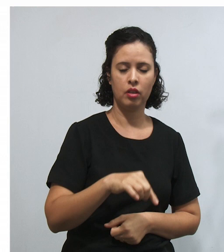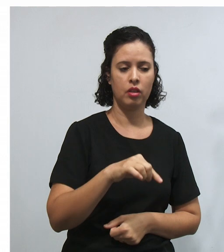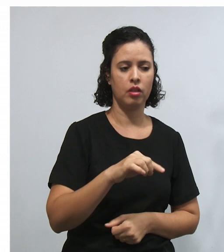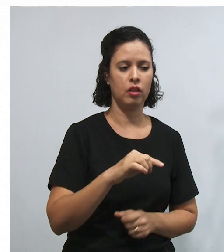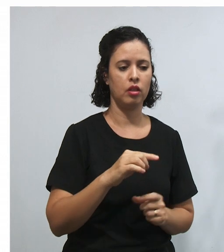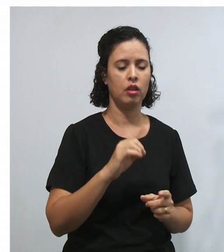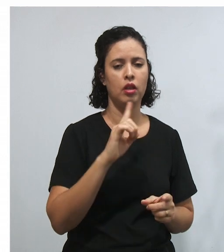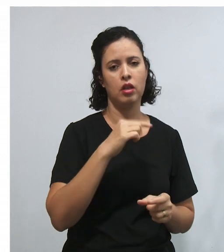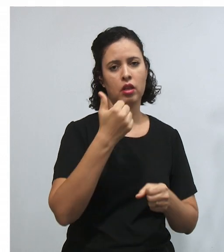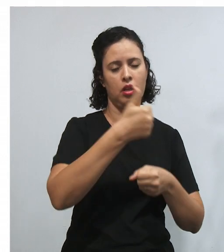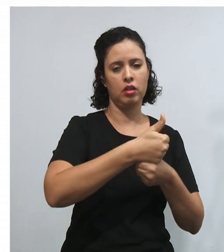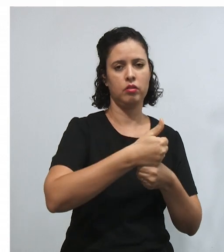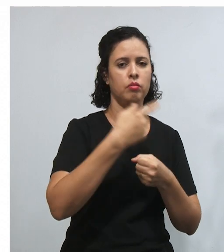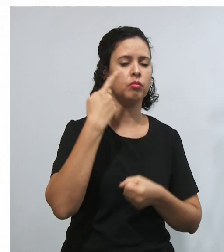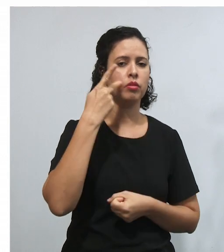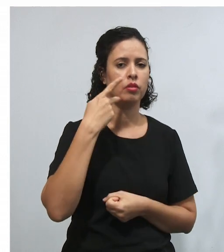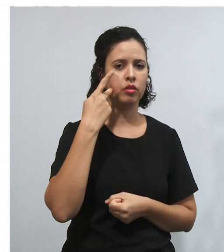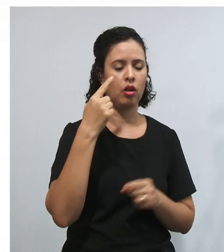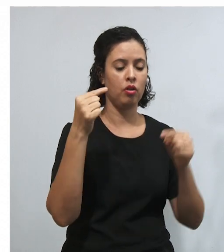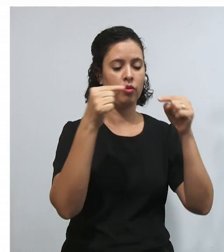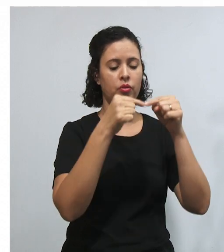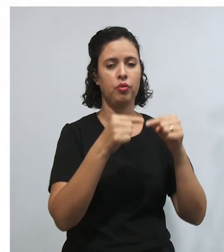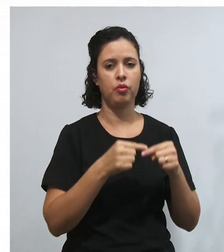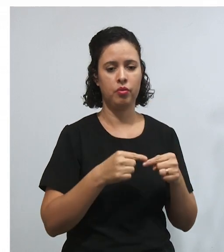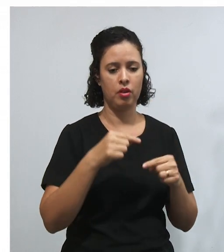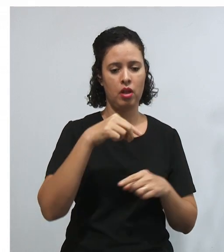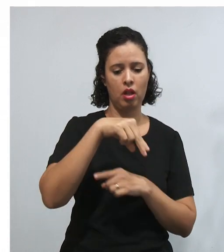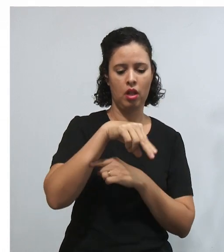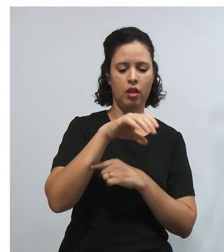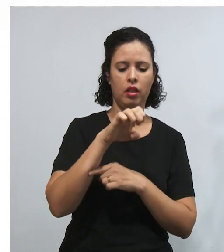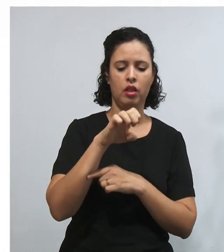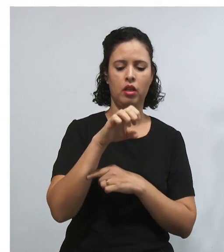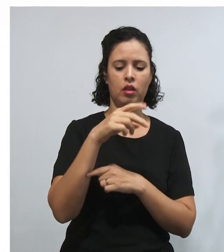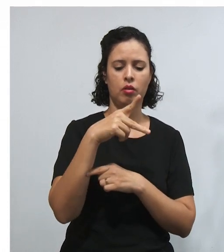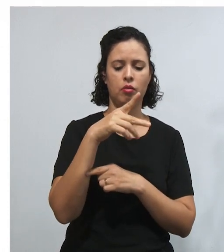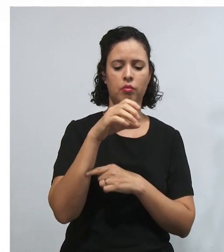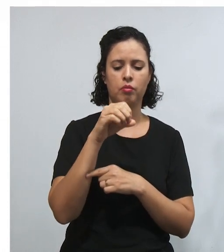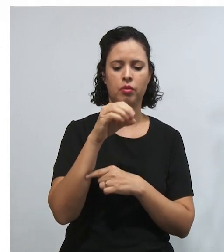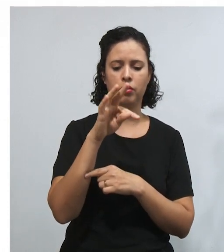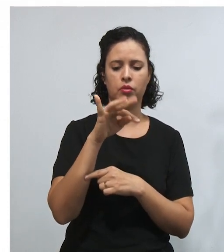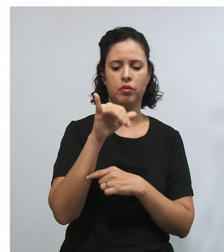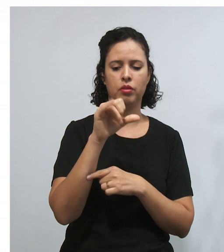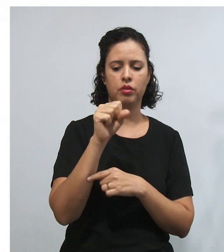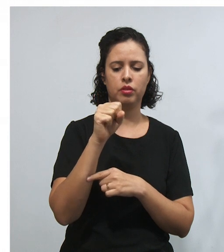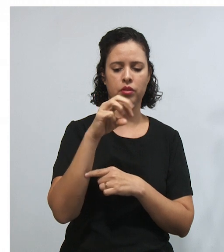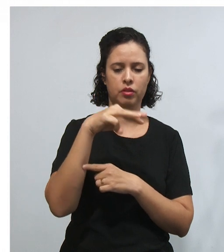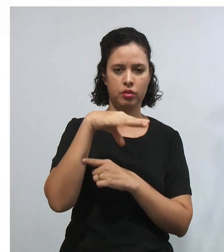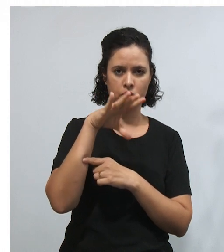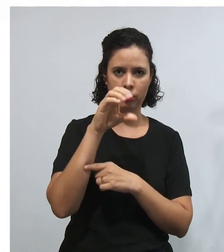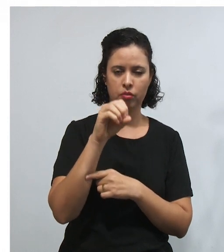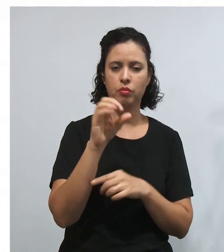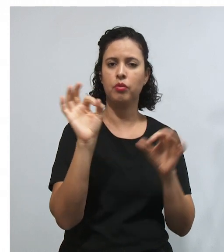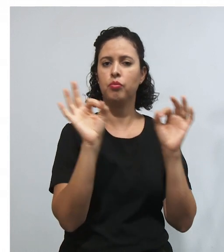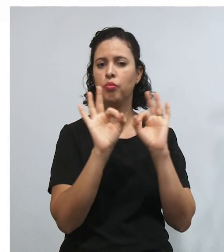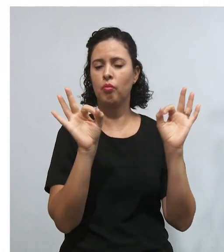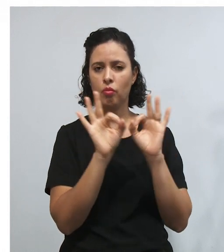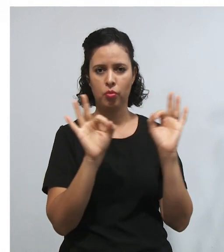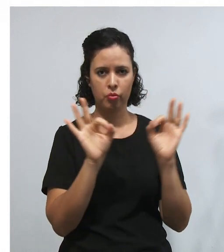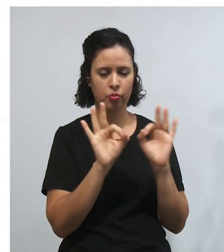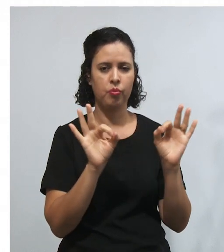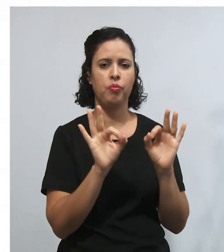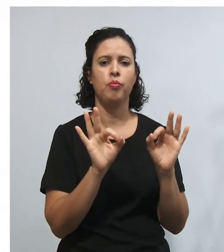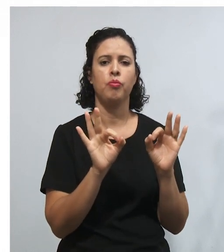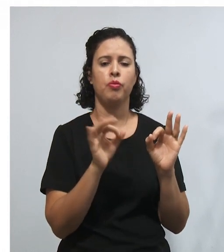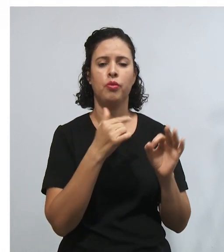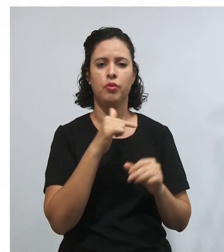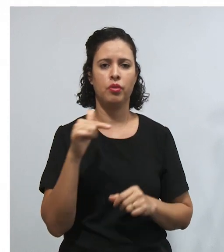cargos políticos, não é configurada essa questão do nepotismo, tá? Cargo político não entra dentro dessa